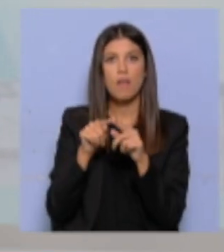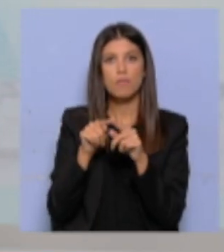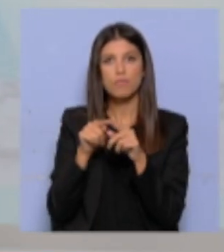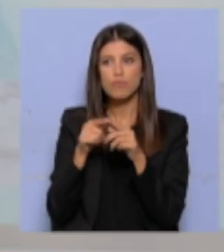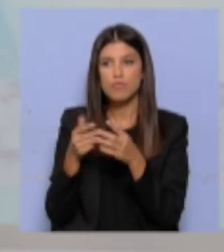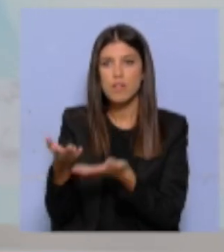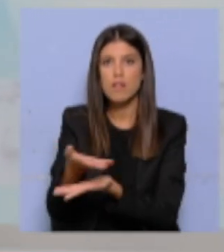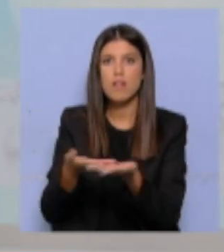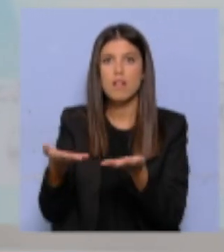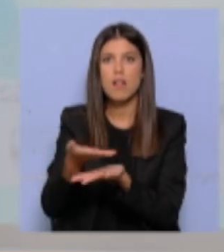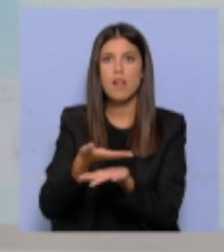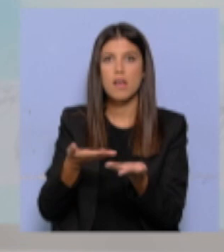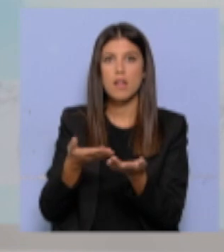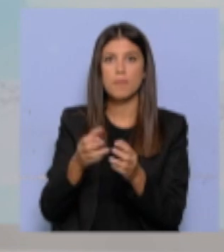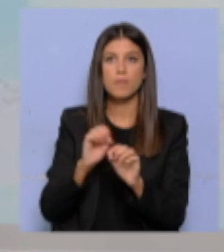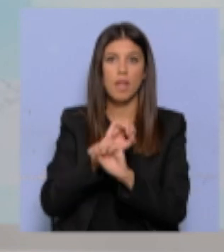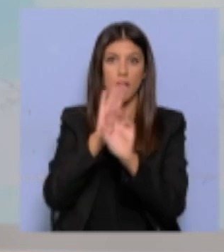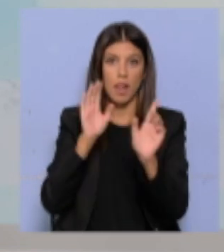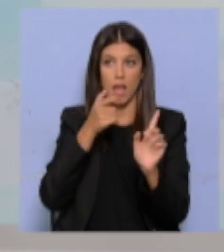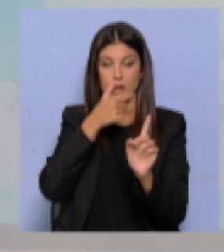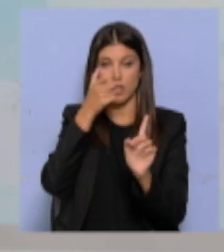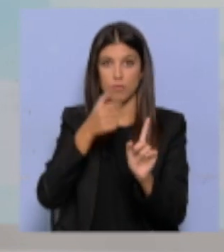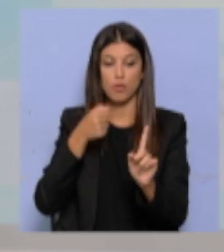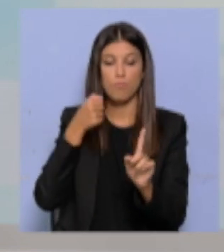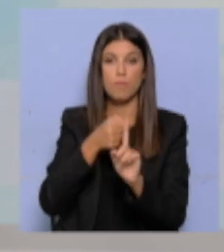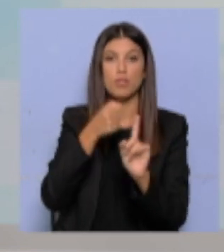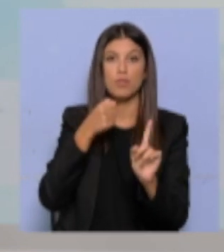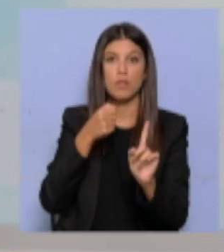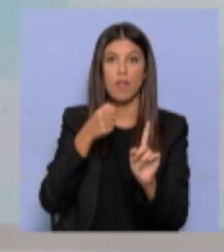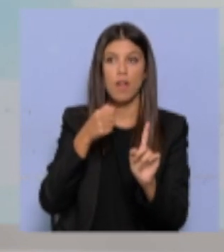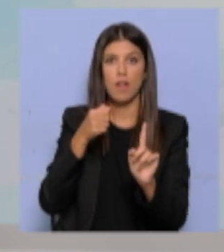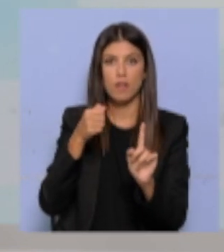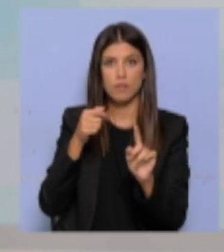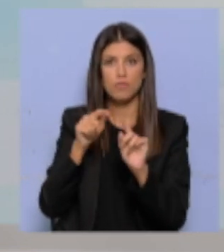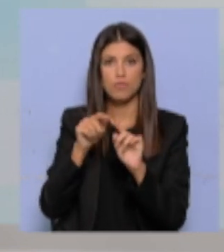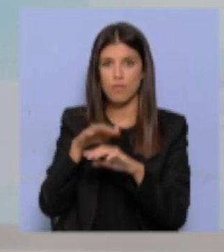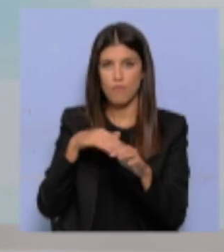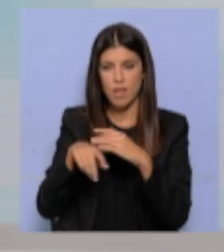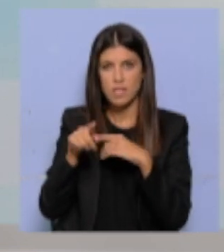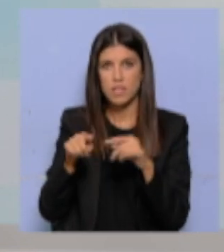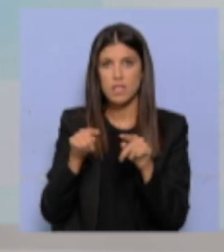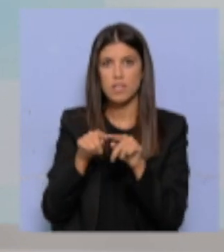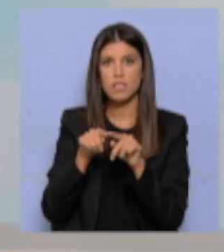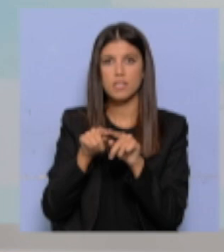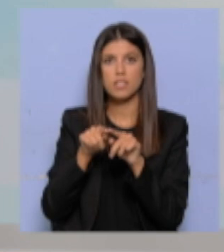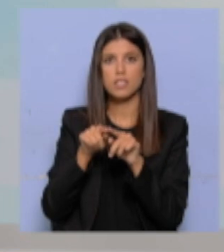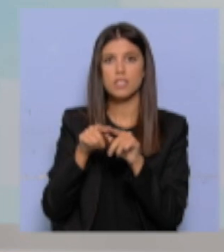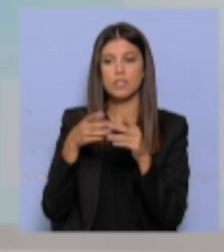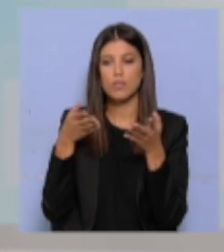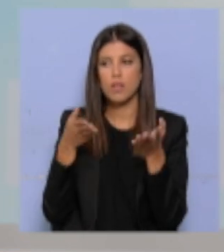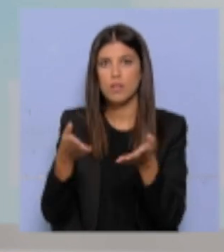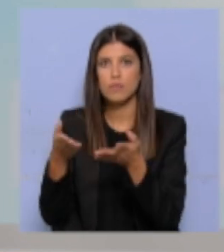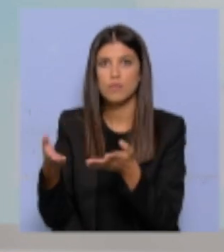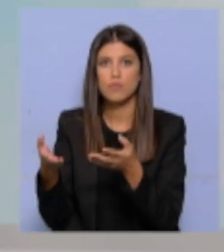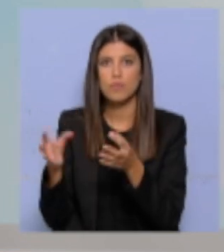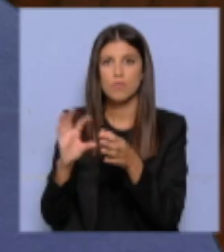Portanto, isso, claro que os missionários fazem isso, eles vão para as periferias e fazem-se periferia com esses que estão a viver nas